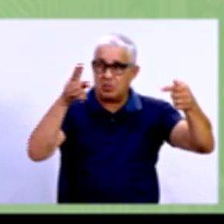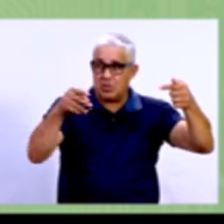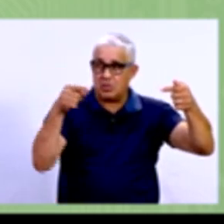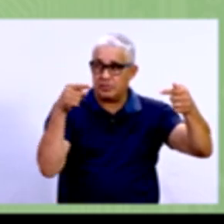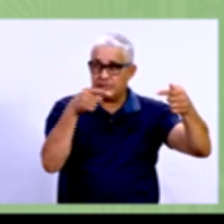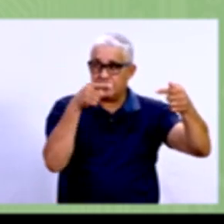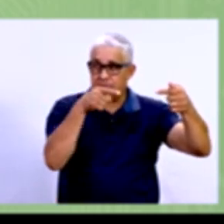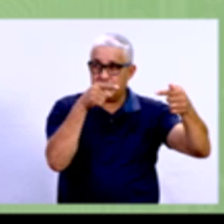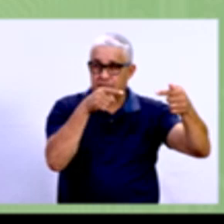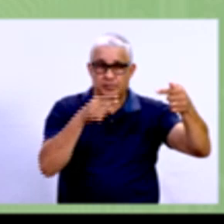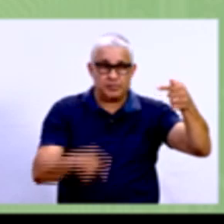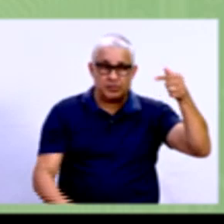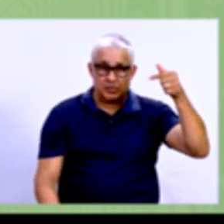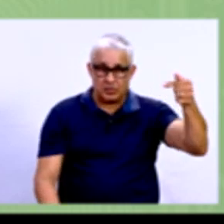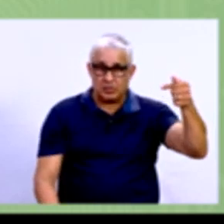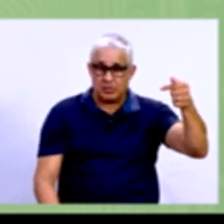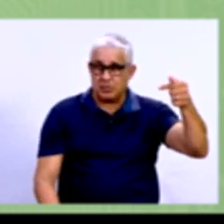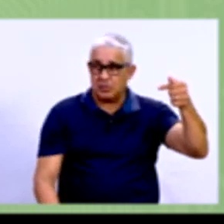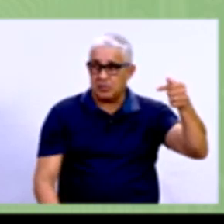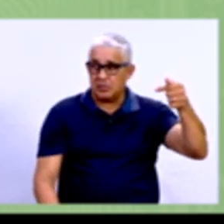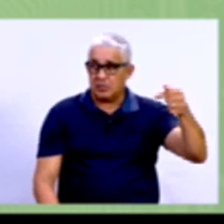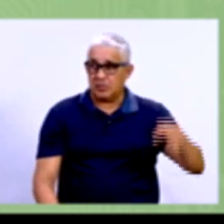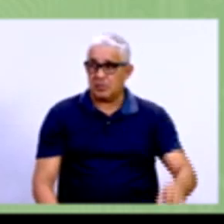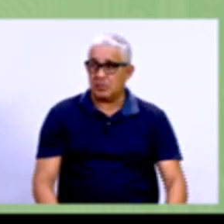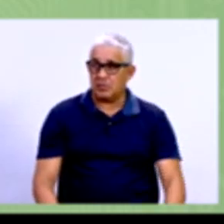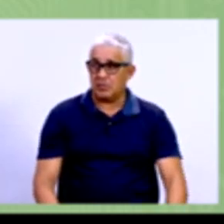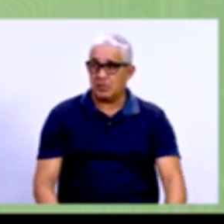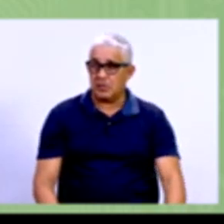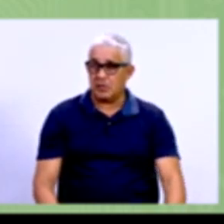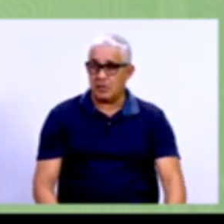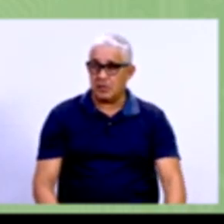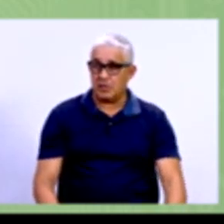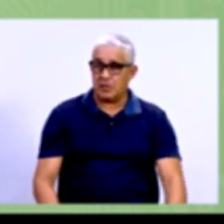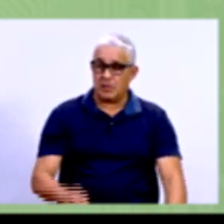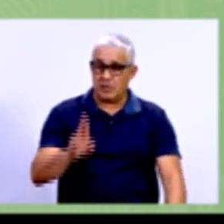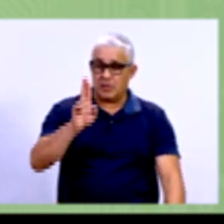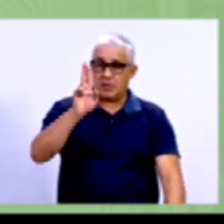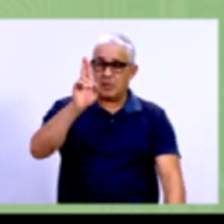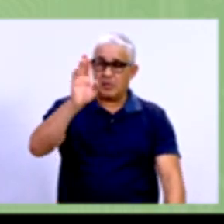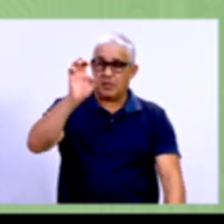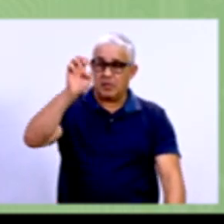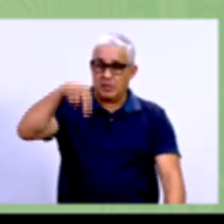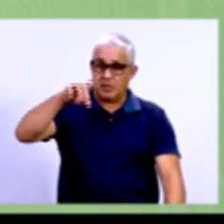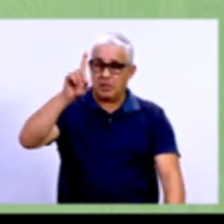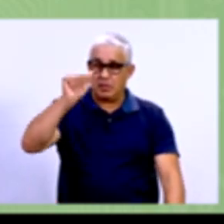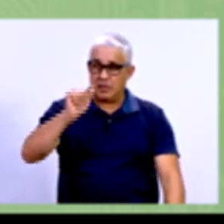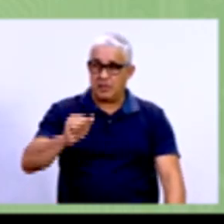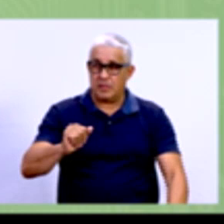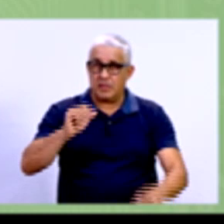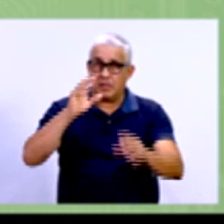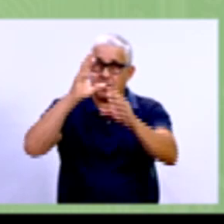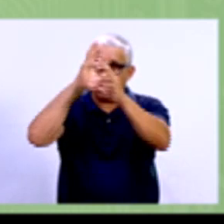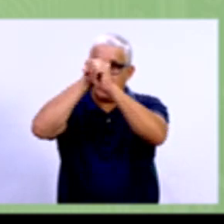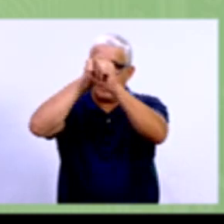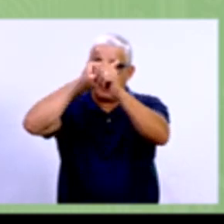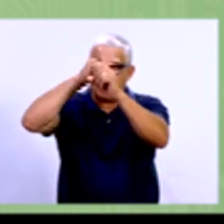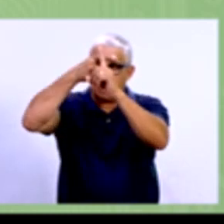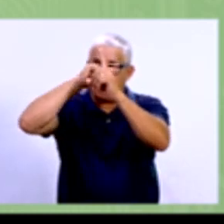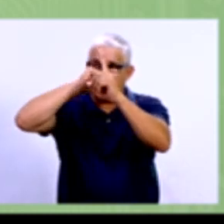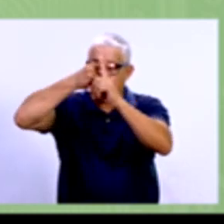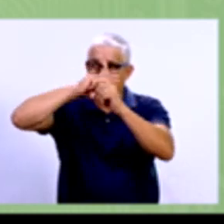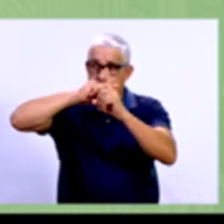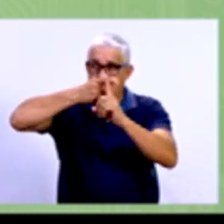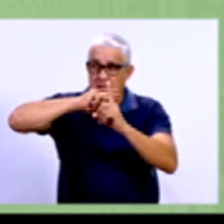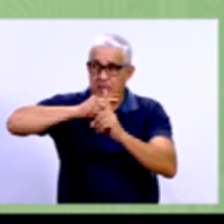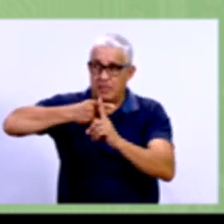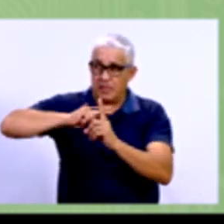amostra com 7 elementos. E a nossa renda aqui, o total de Y, vamos somar todos os valores e vamos encontrar a média. Aí é